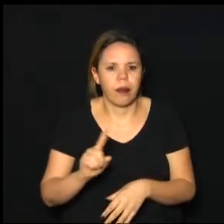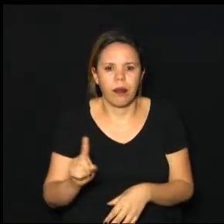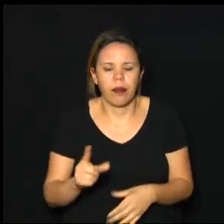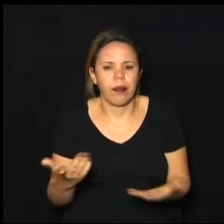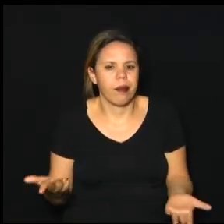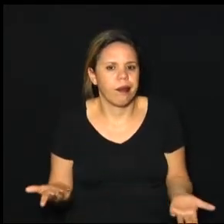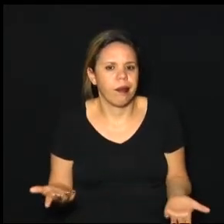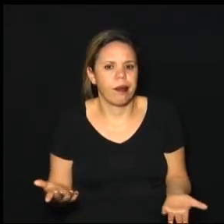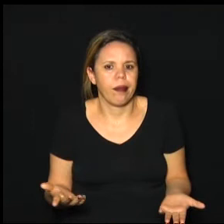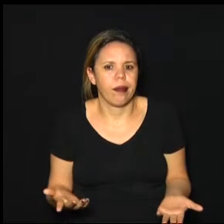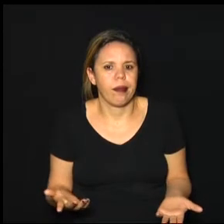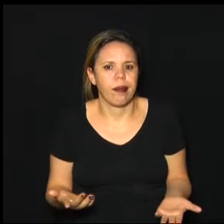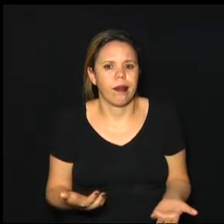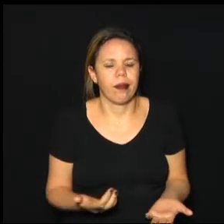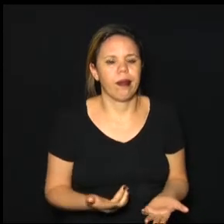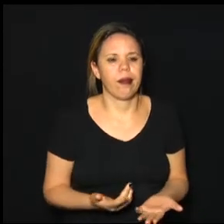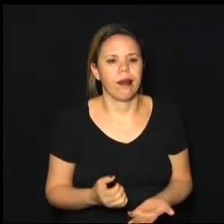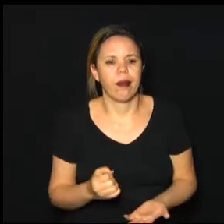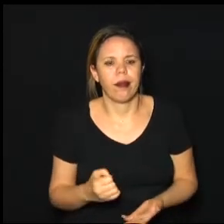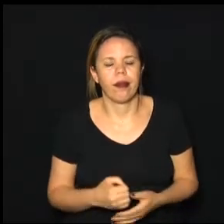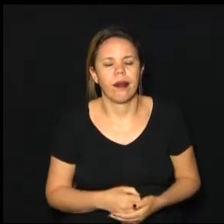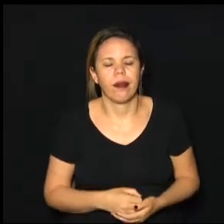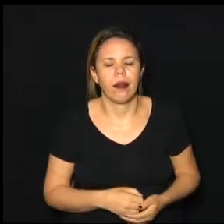Pessoal, não há que se ter